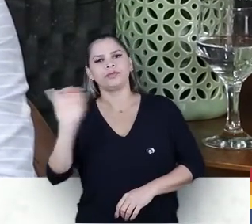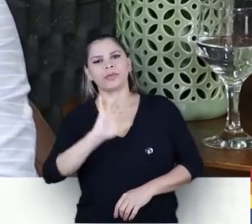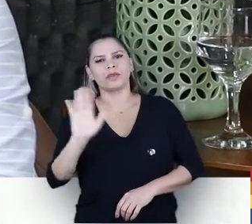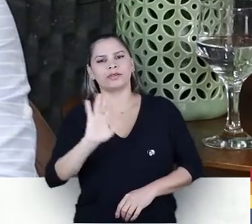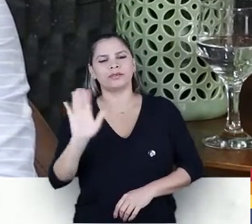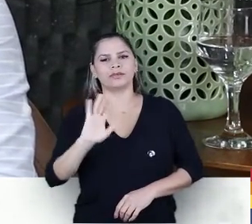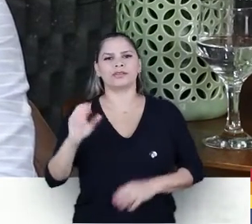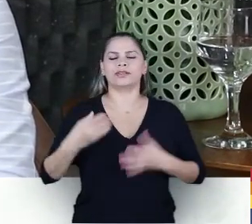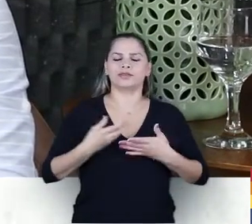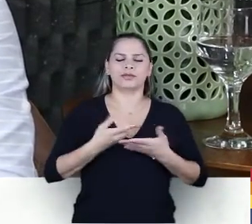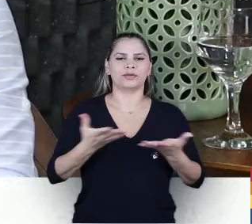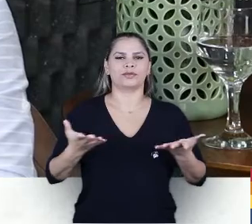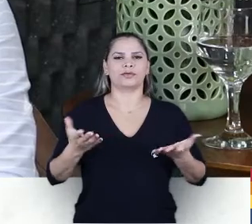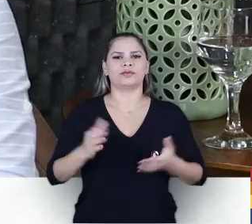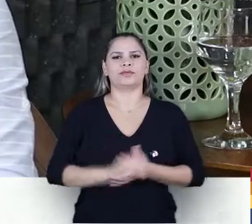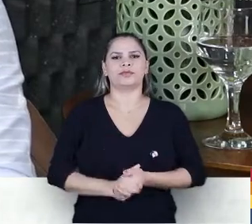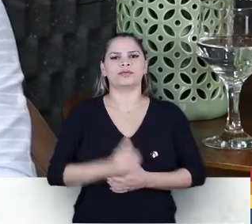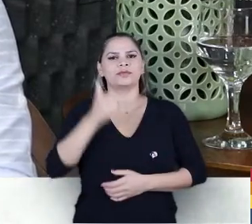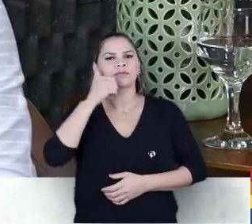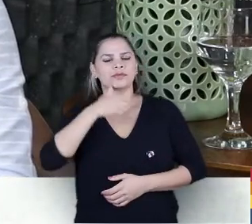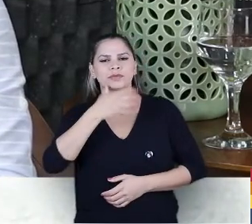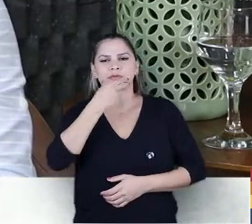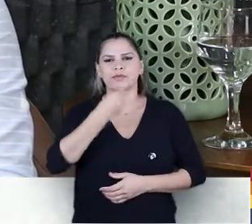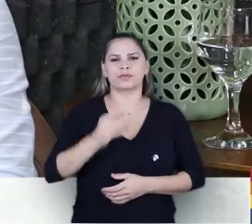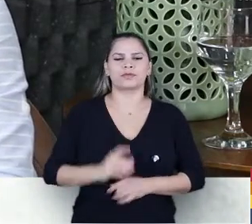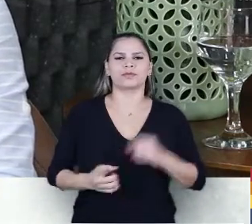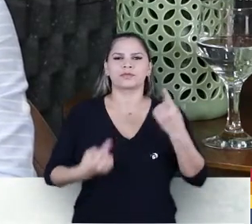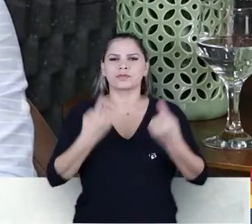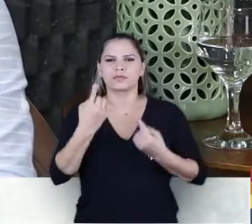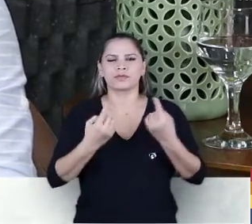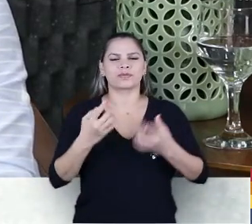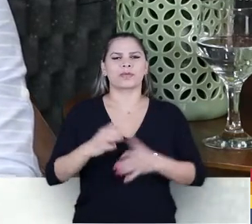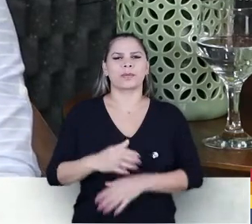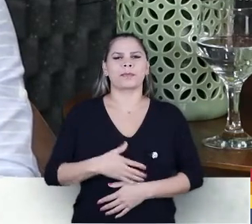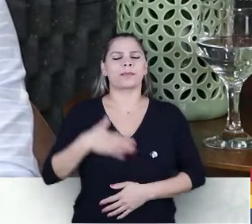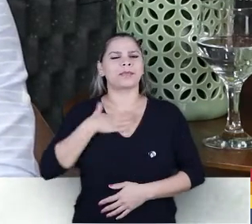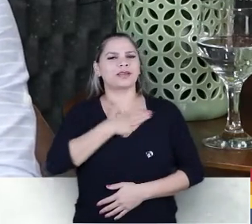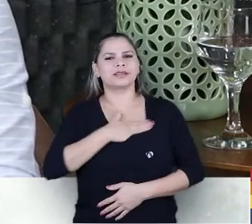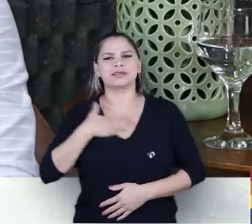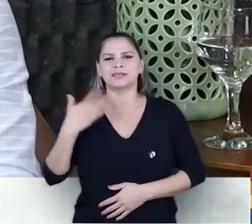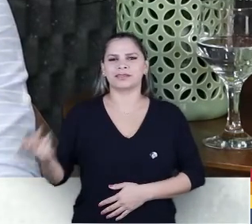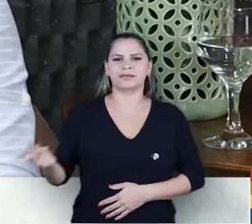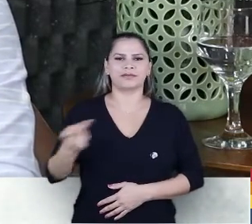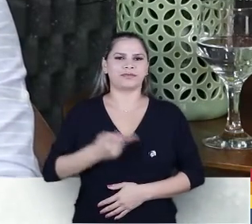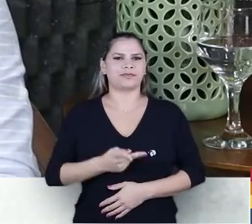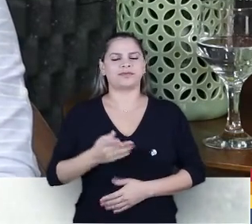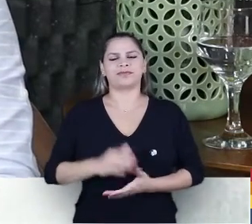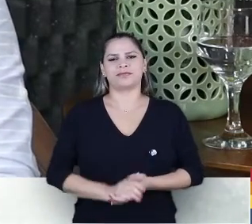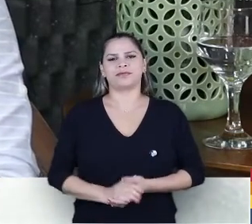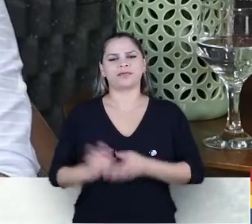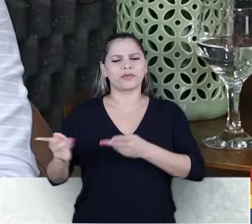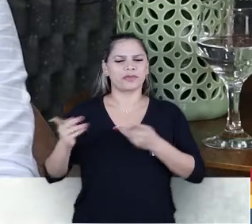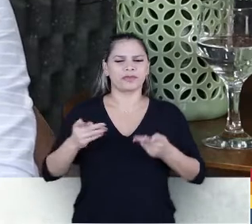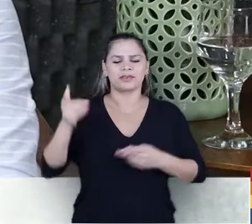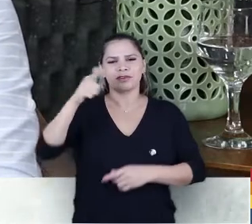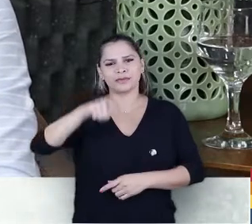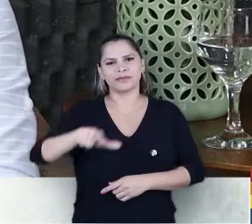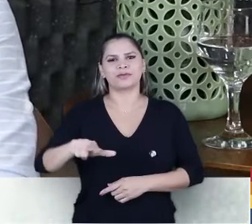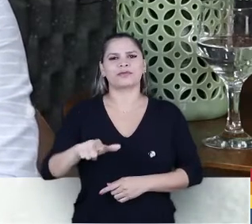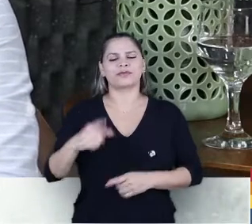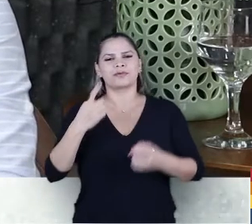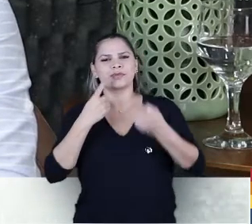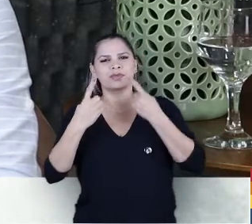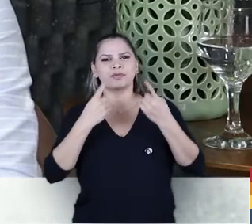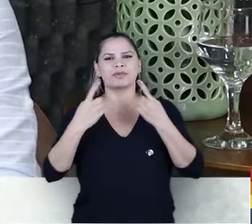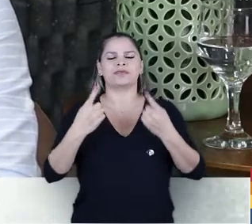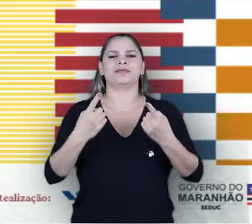debatendo em cima do componente curricular do Território Maranhense. Obrigada, Imaculada, pela oportunidade, professora